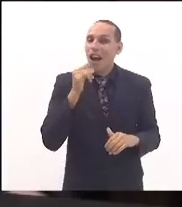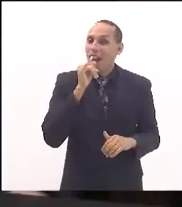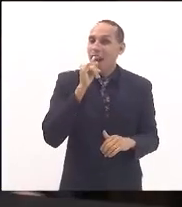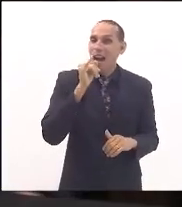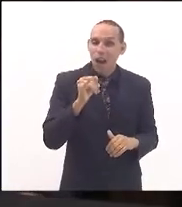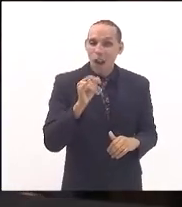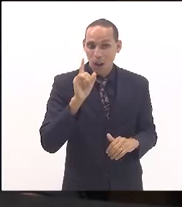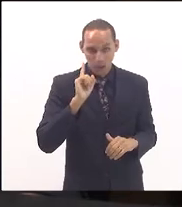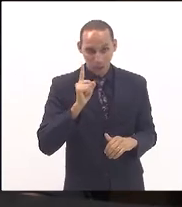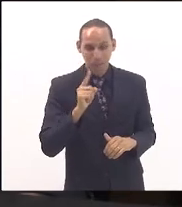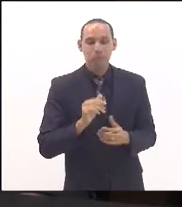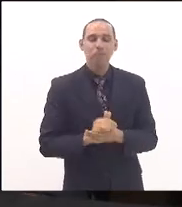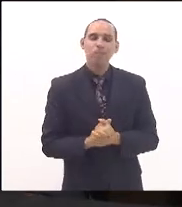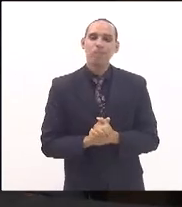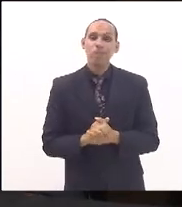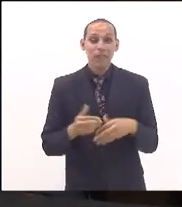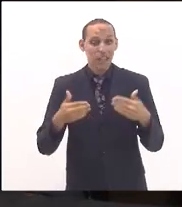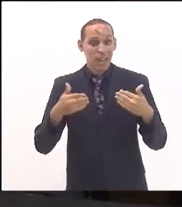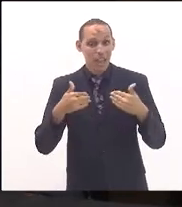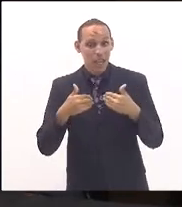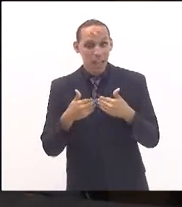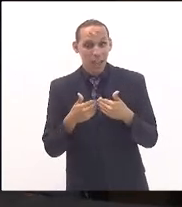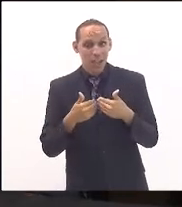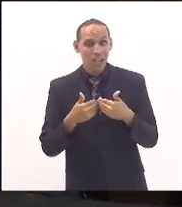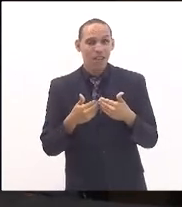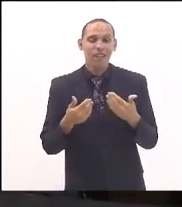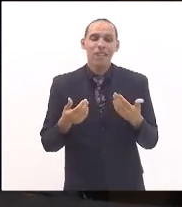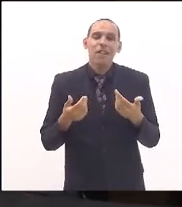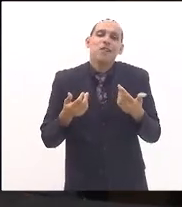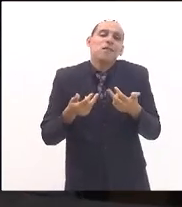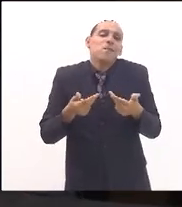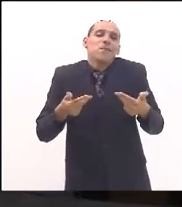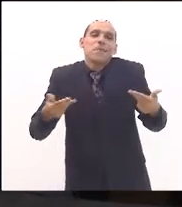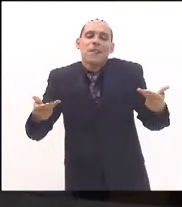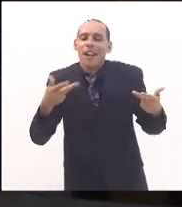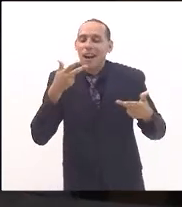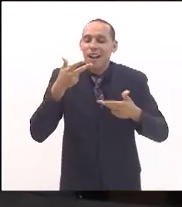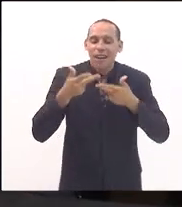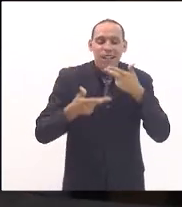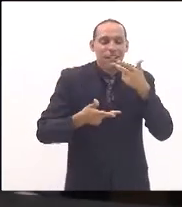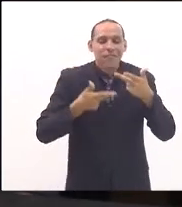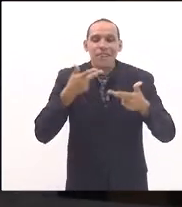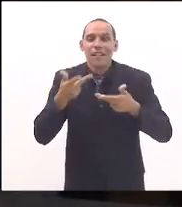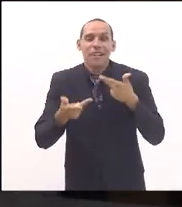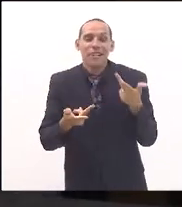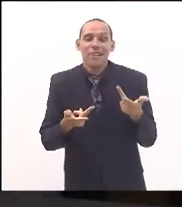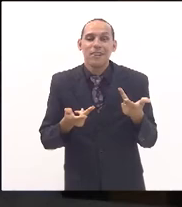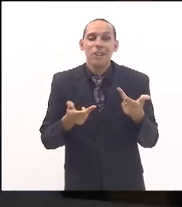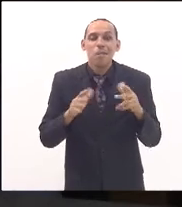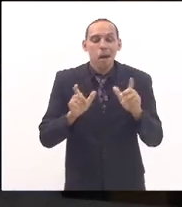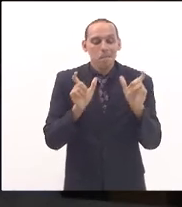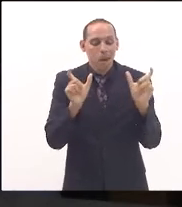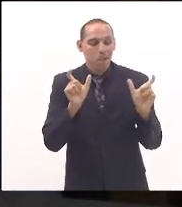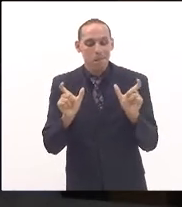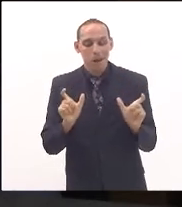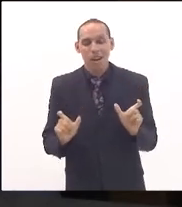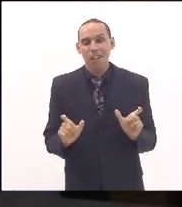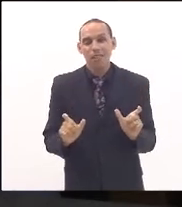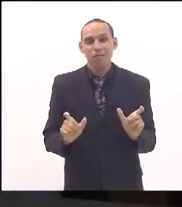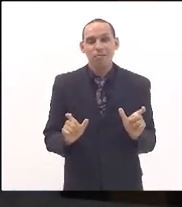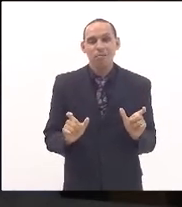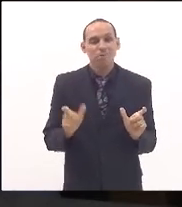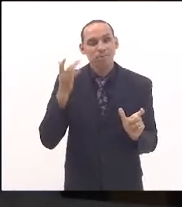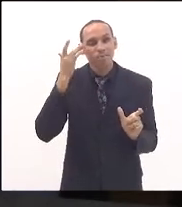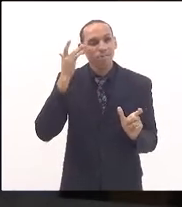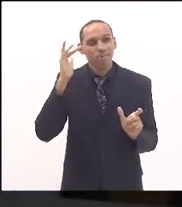queria levar você assim ó eu tenho tanto para te falar mas com palavras